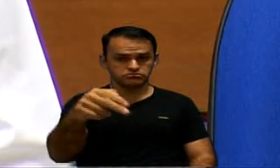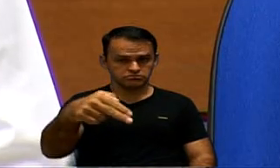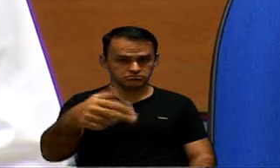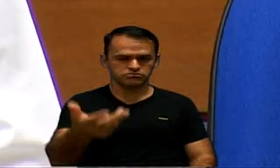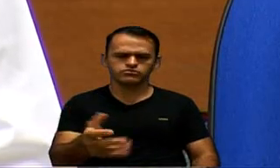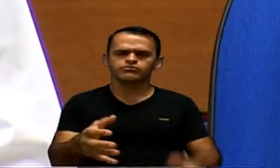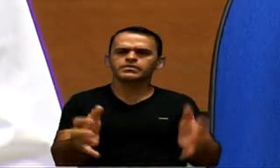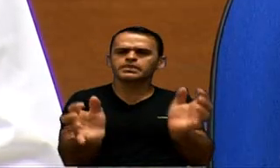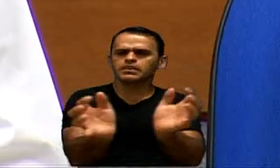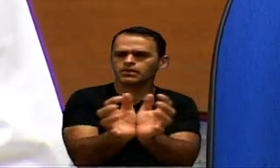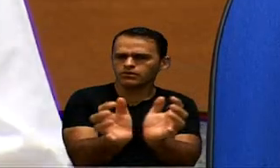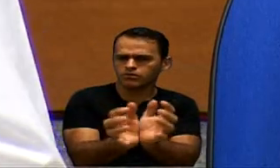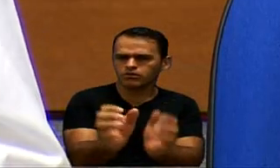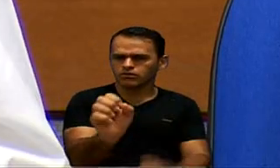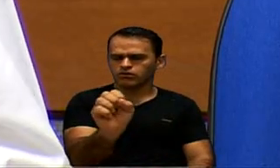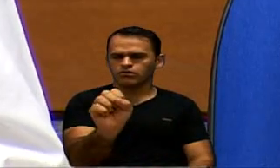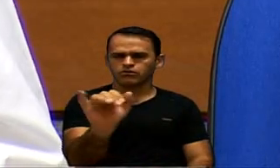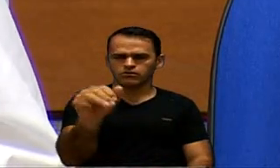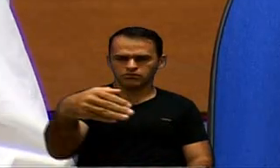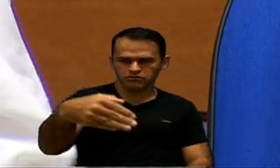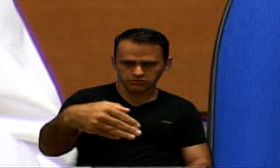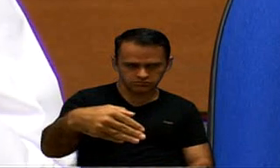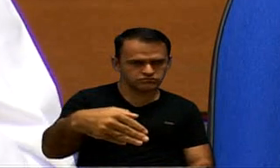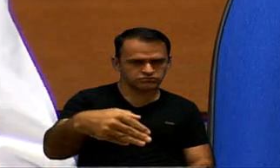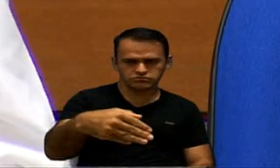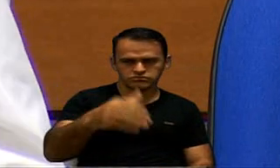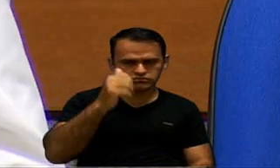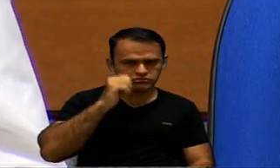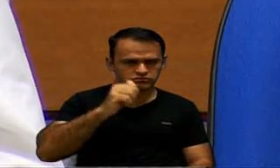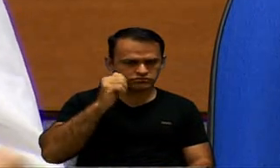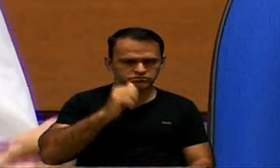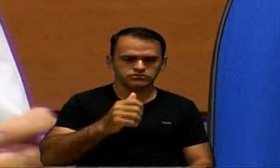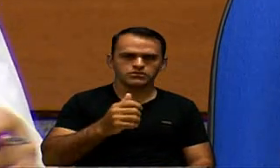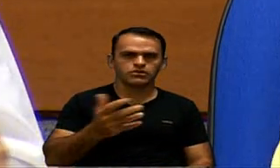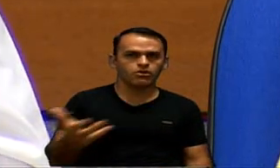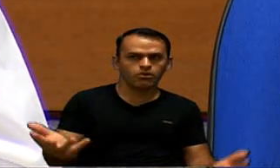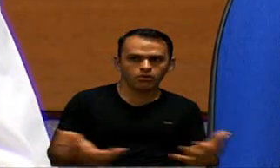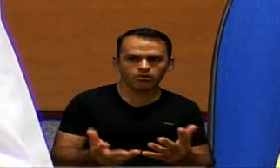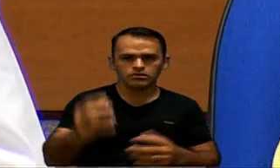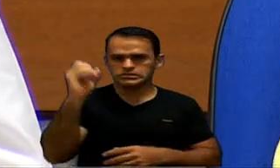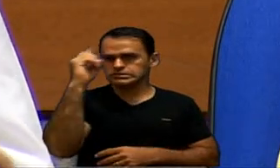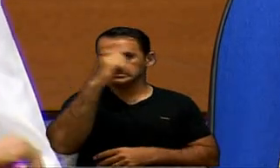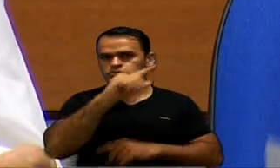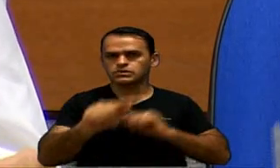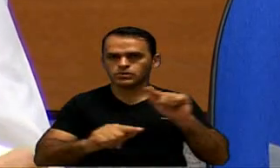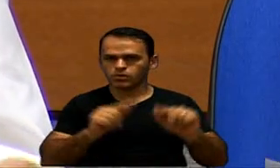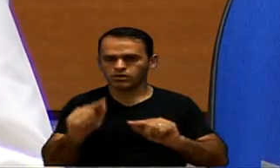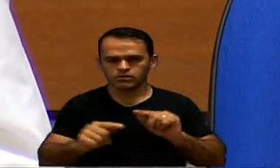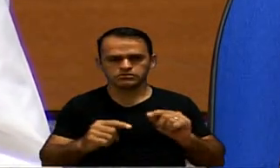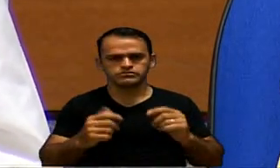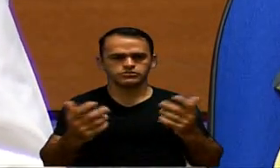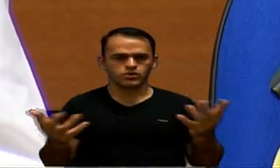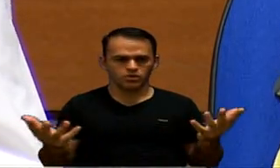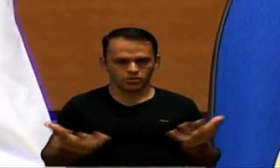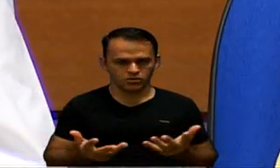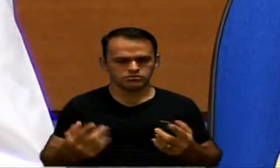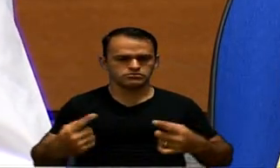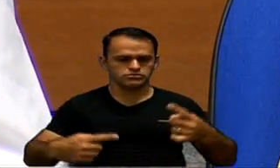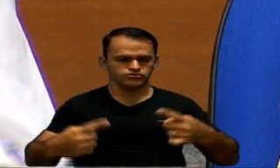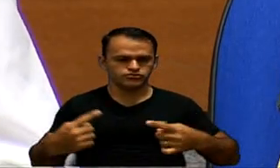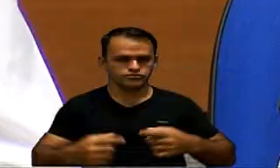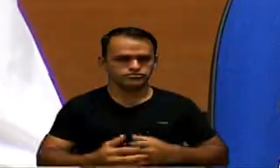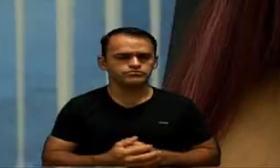Mulher, né, como que está a situação, qual a dificuldade que nós estamos vivenciados. Então, eu deixo